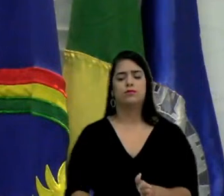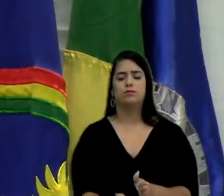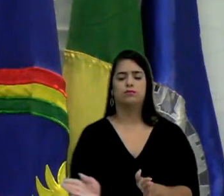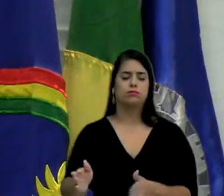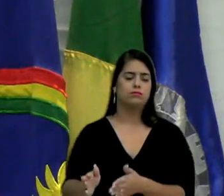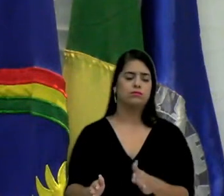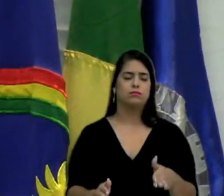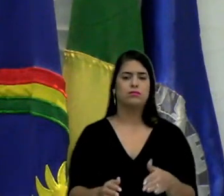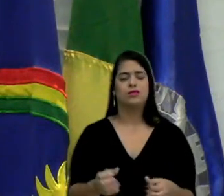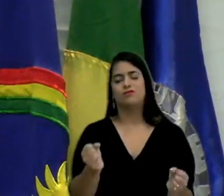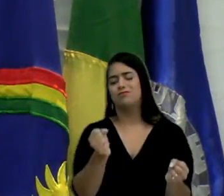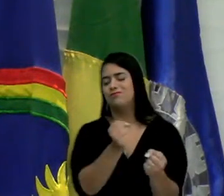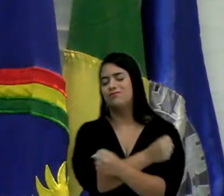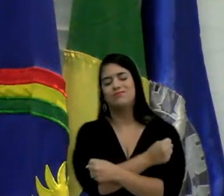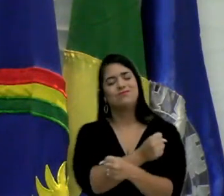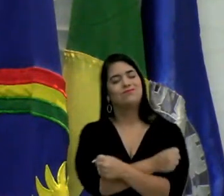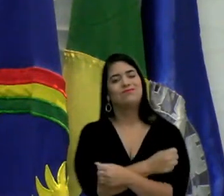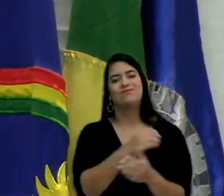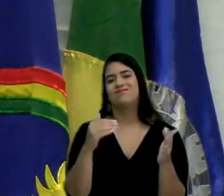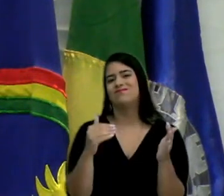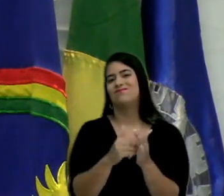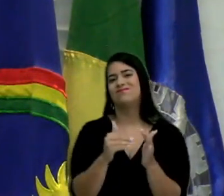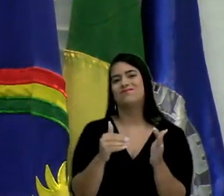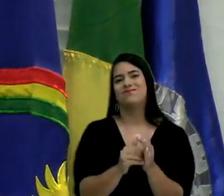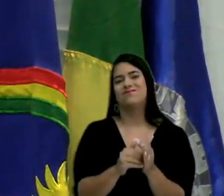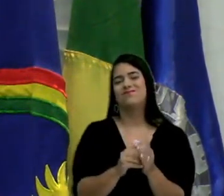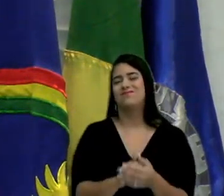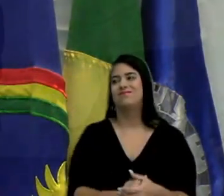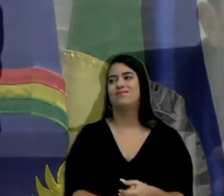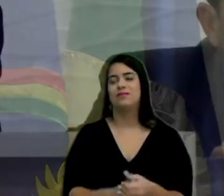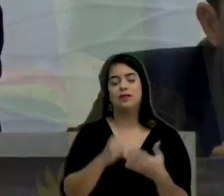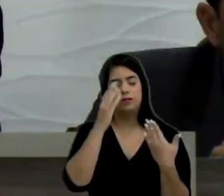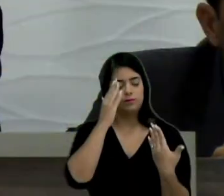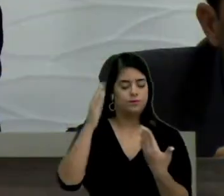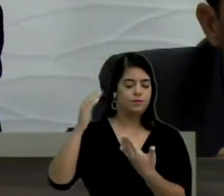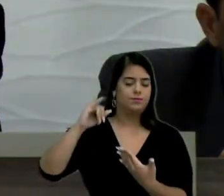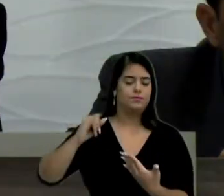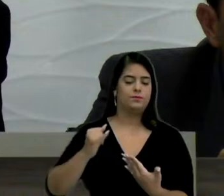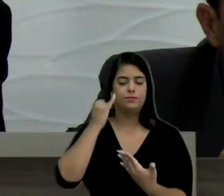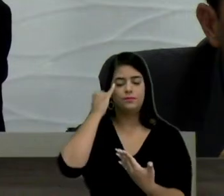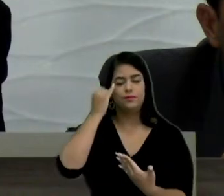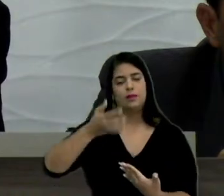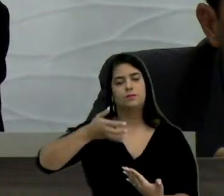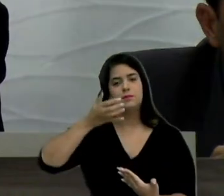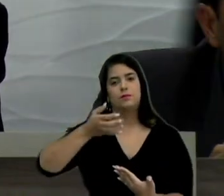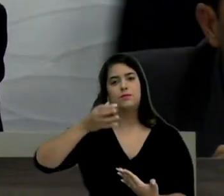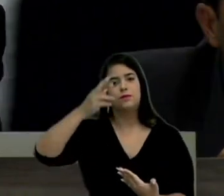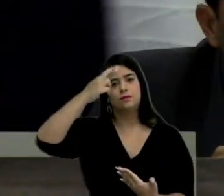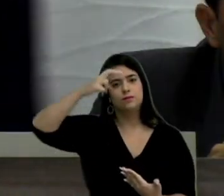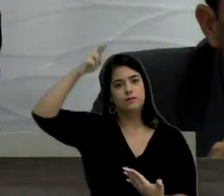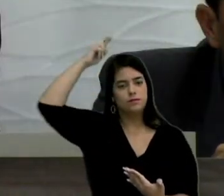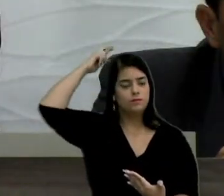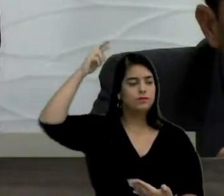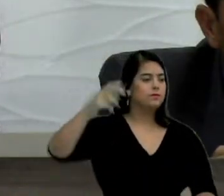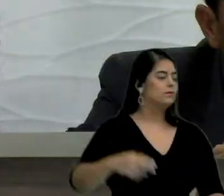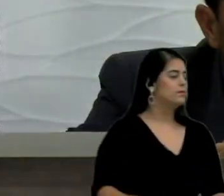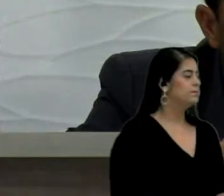município um forte abraço e até um próximo momento se Deus quiser Agradeço o vereador Júnior facultar a palavra vereador